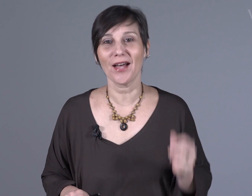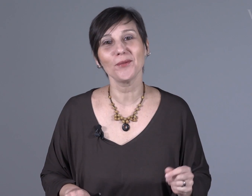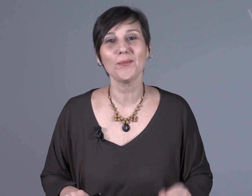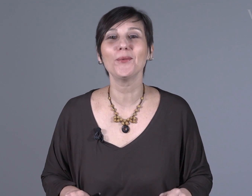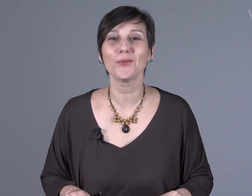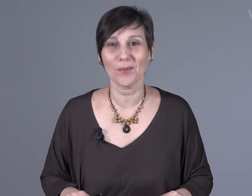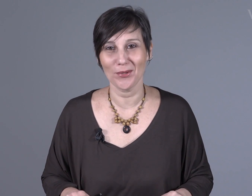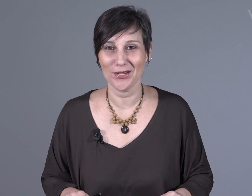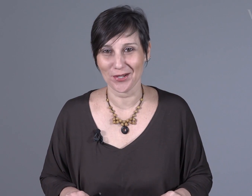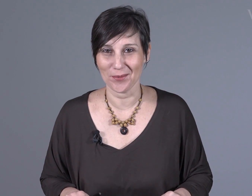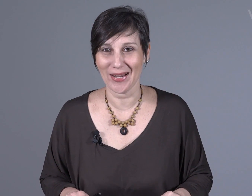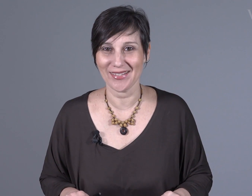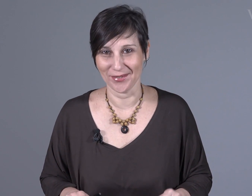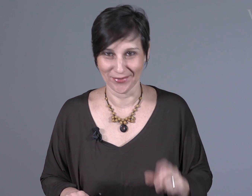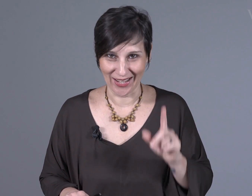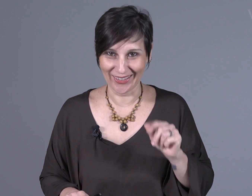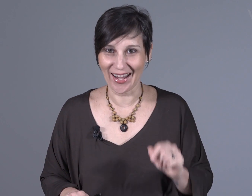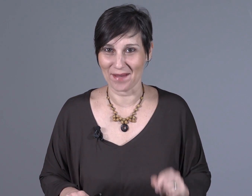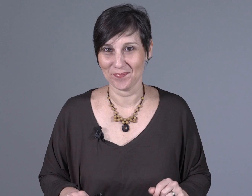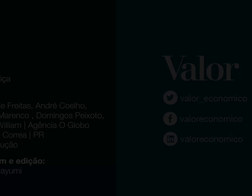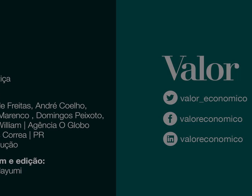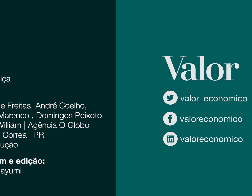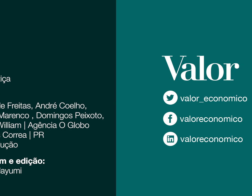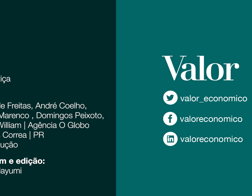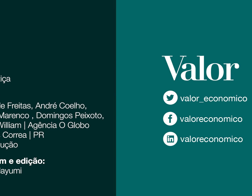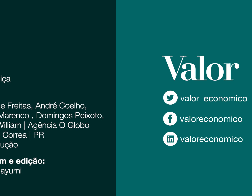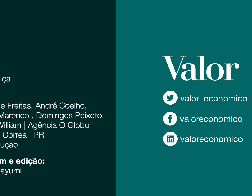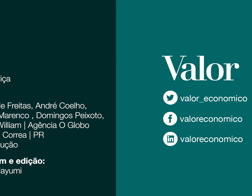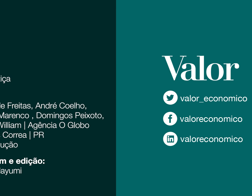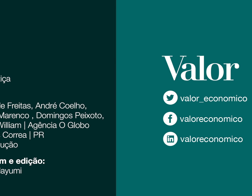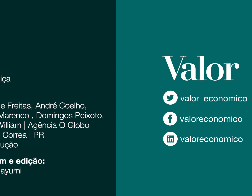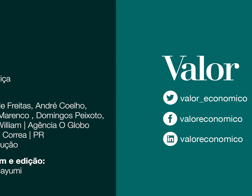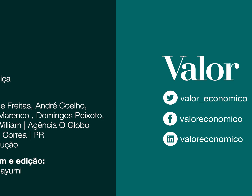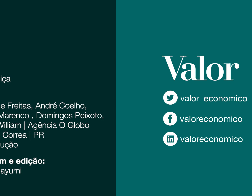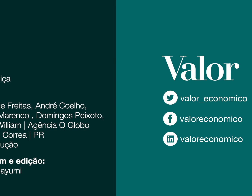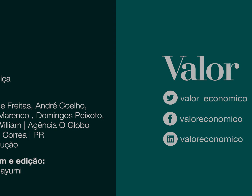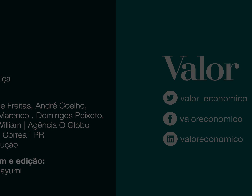falar sobre o agitado o mundo da política no Brasil até lá pa